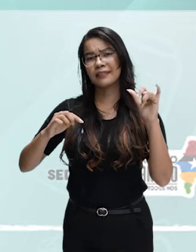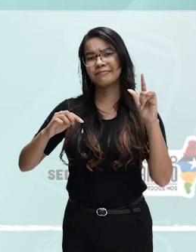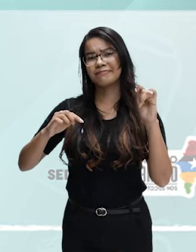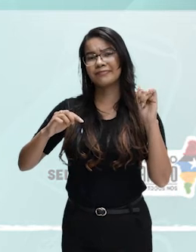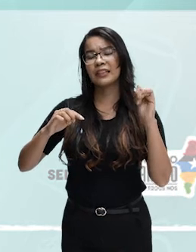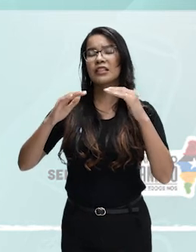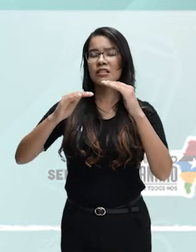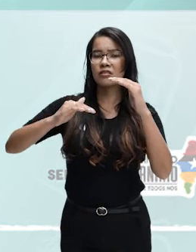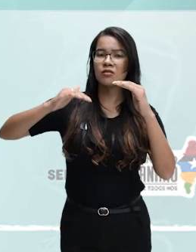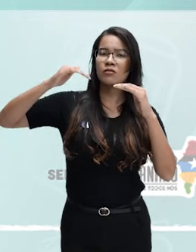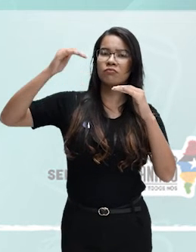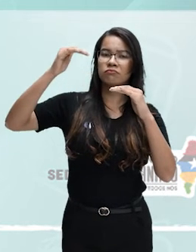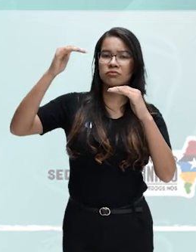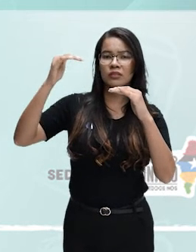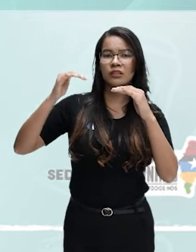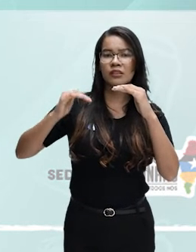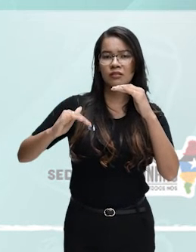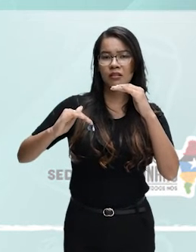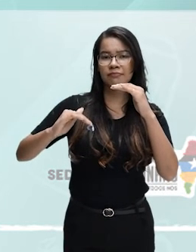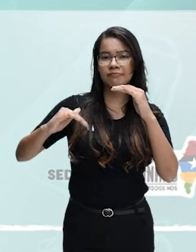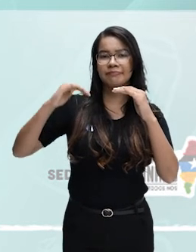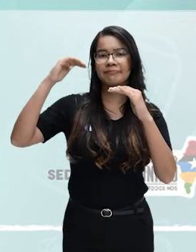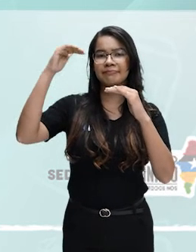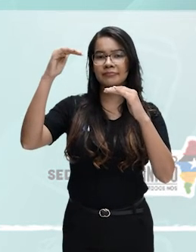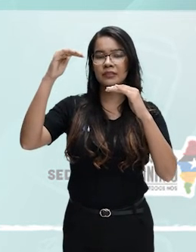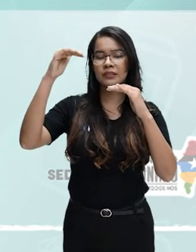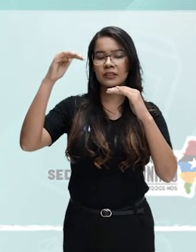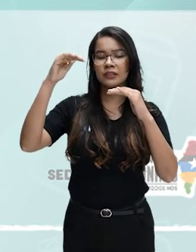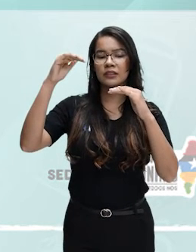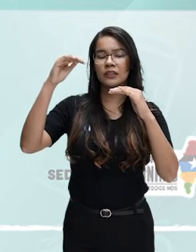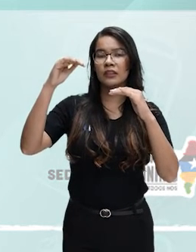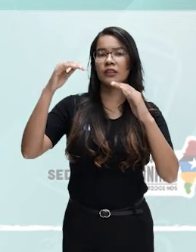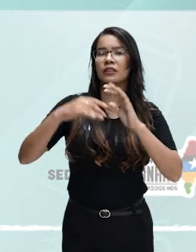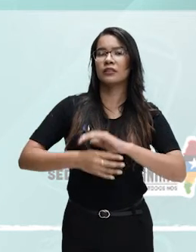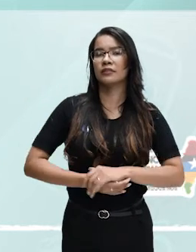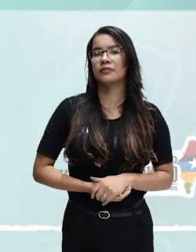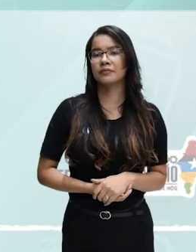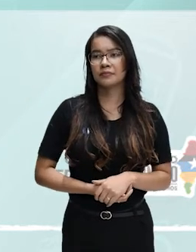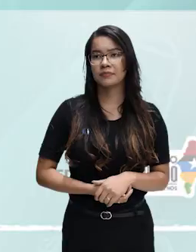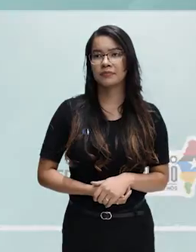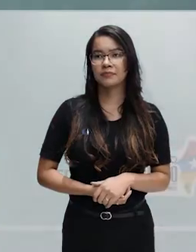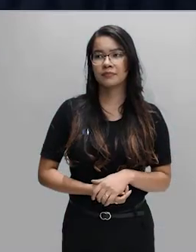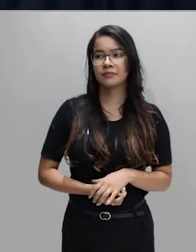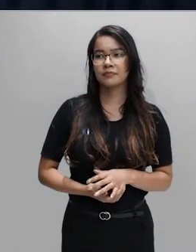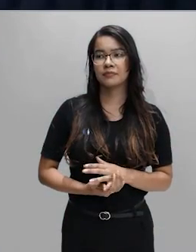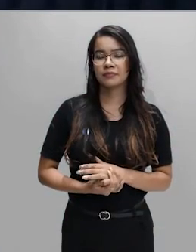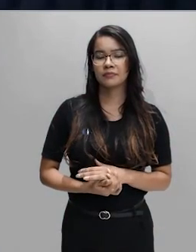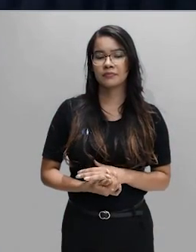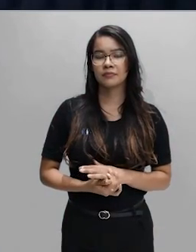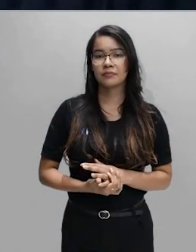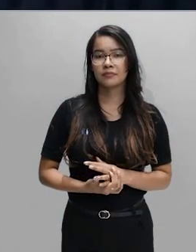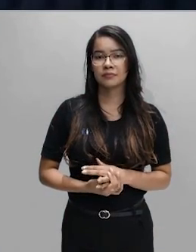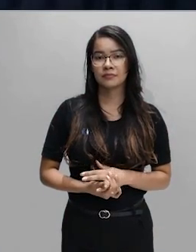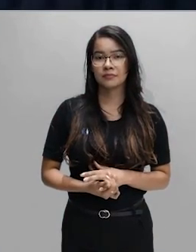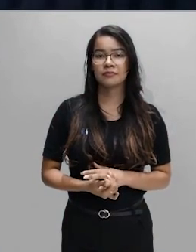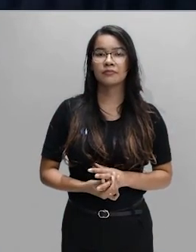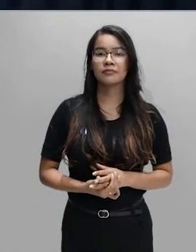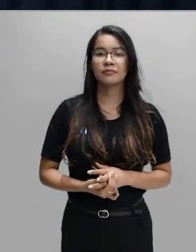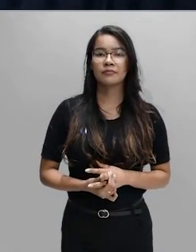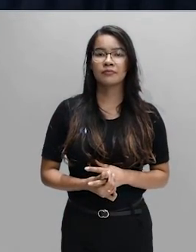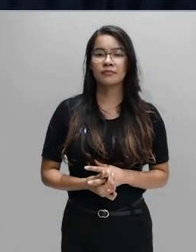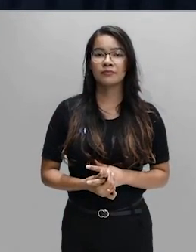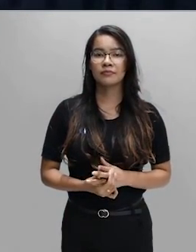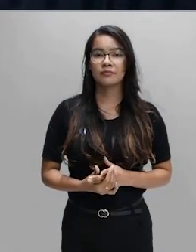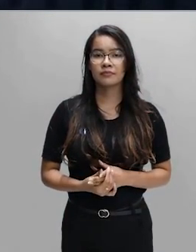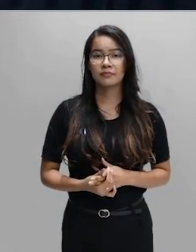novamente, sobe, fica acima do crítico, liga. Quando desce, desliga. E aqui, mais uma vez,